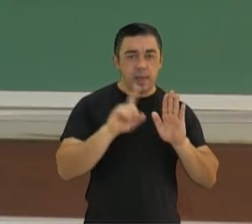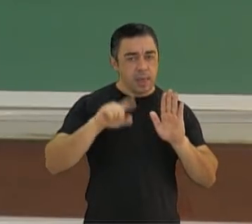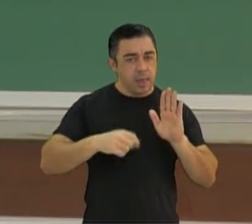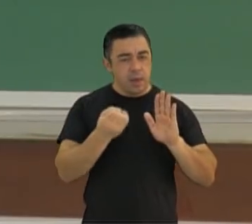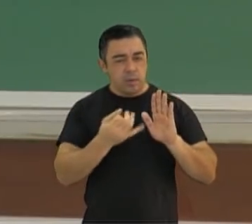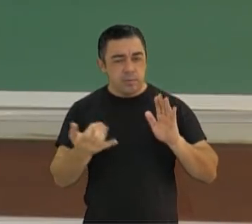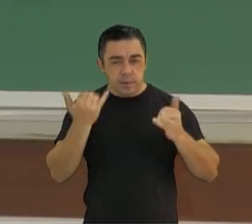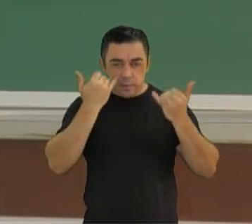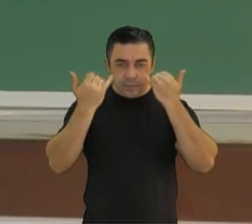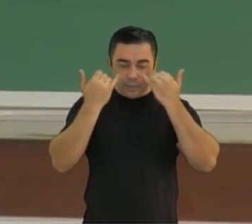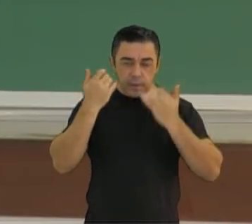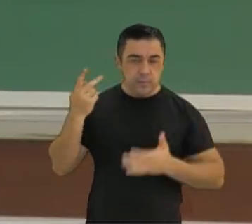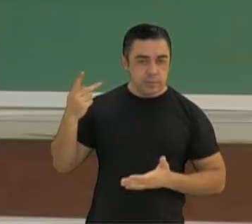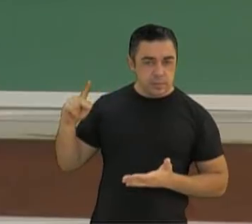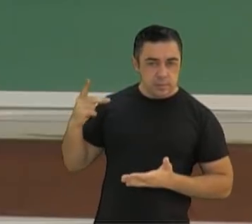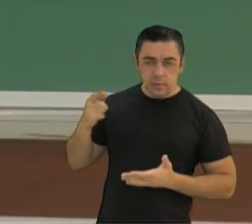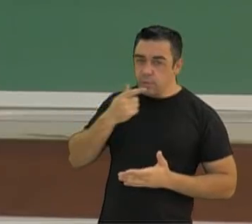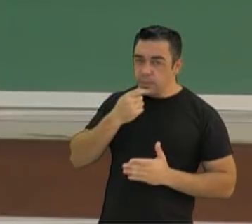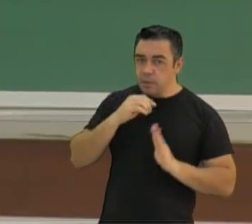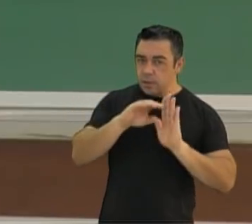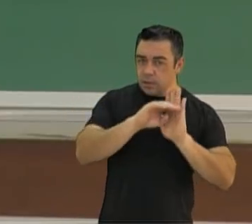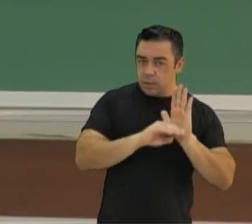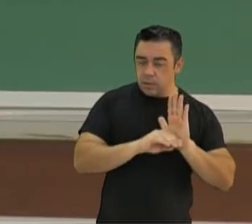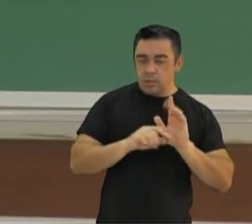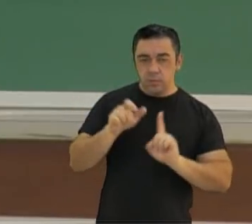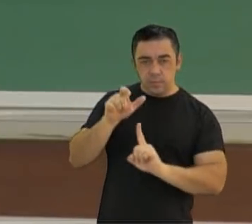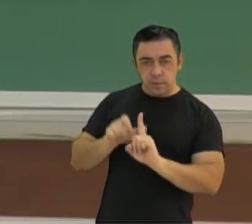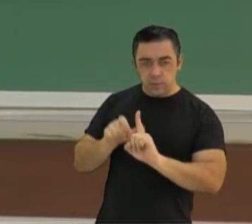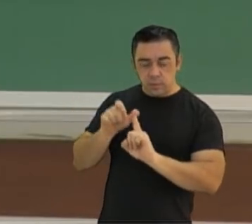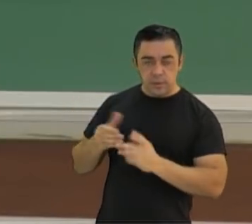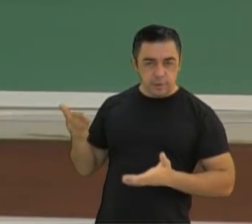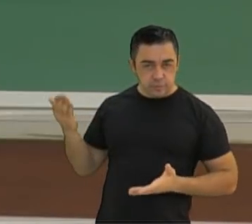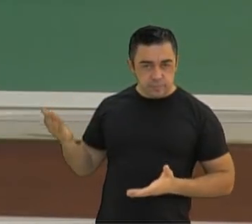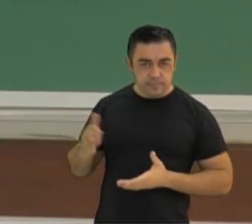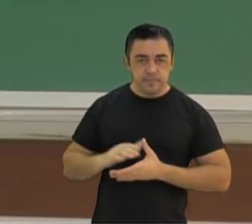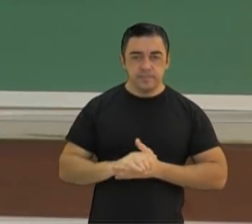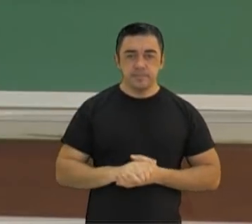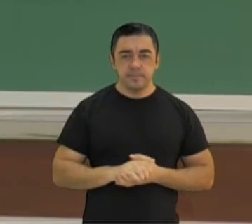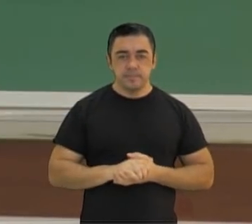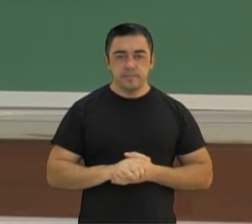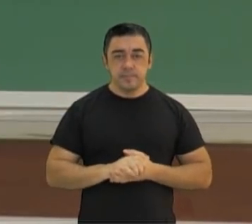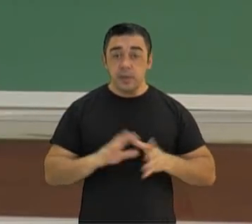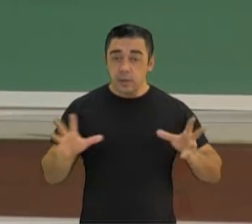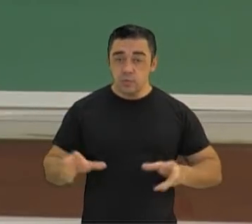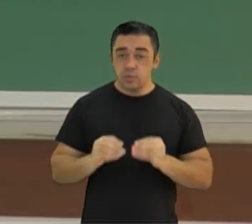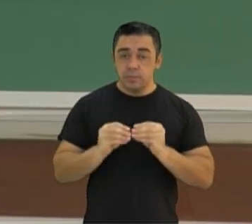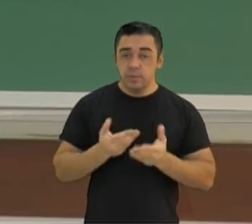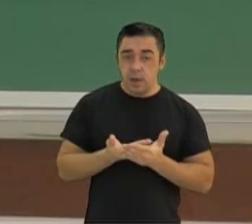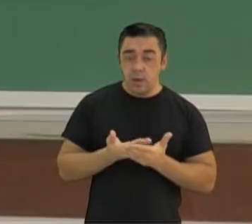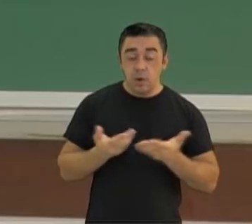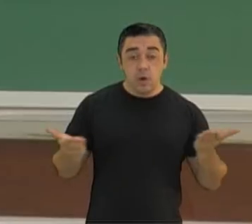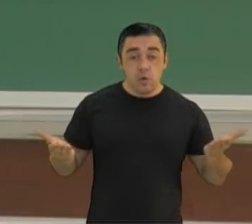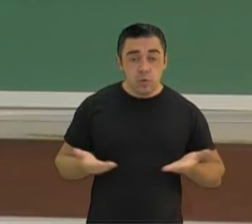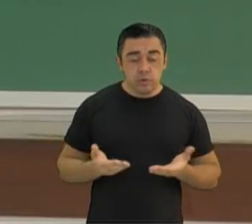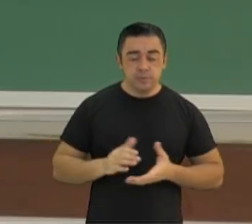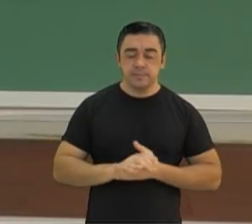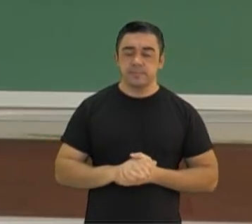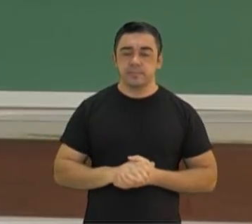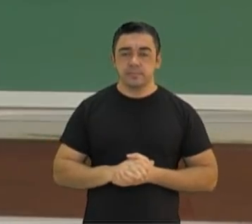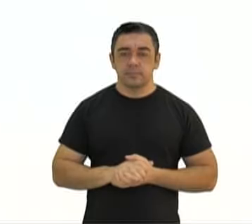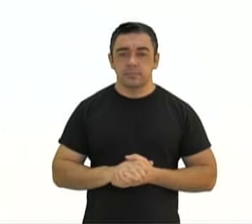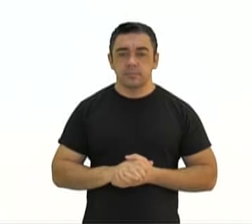algumas informações na ficha desse personagem, do Murilo. Retomando, então, o que vimos na aula de